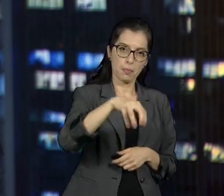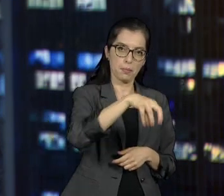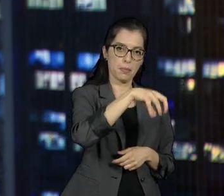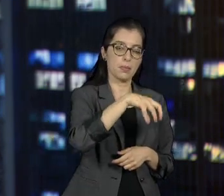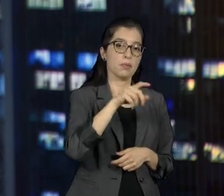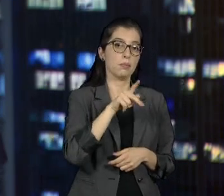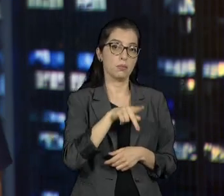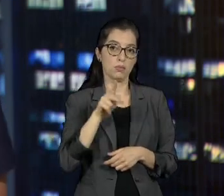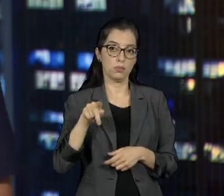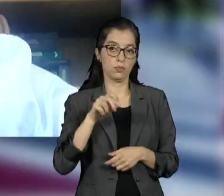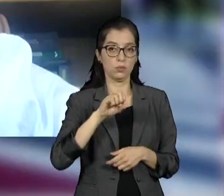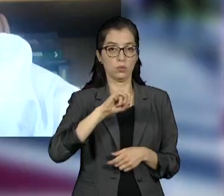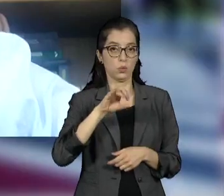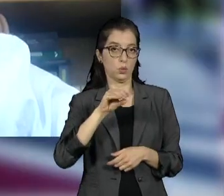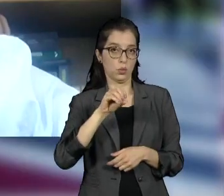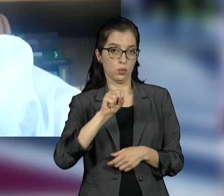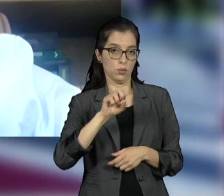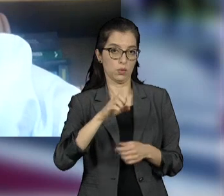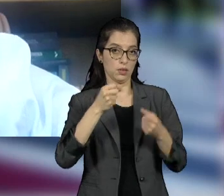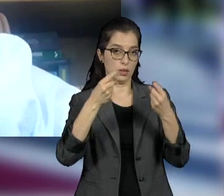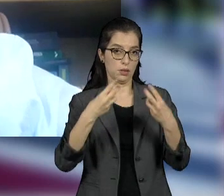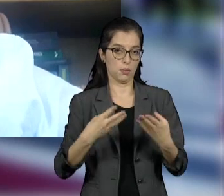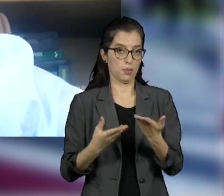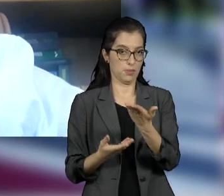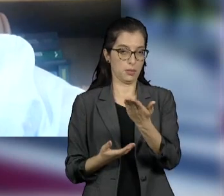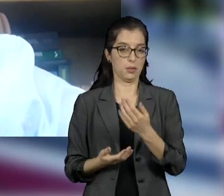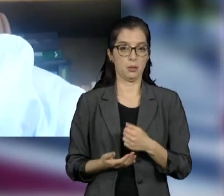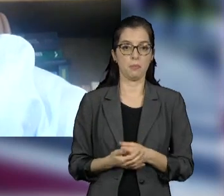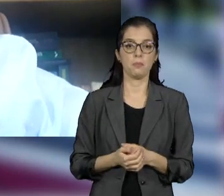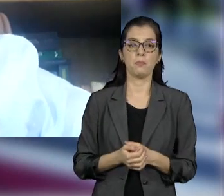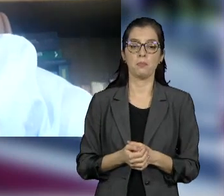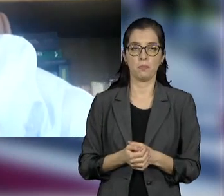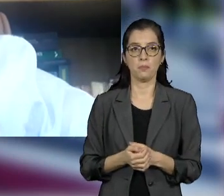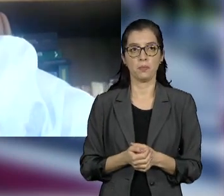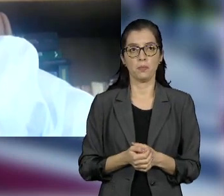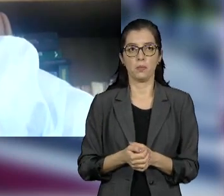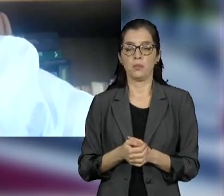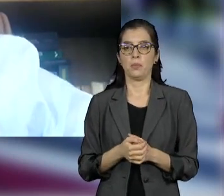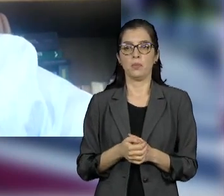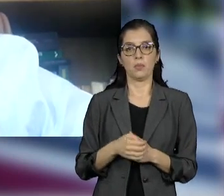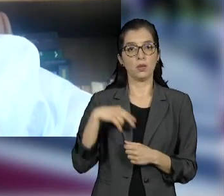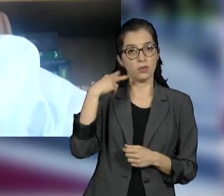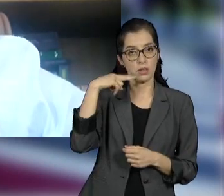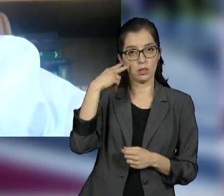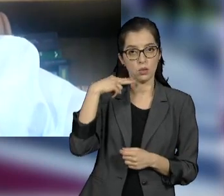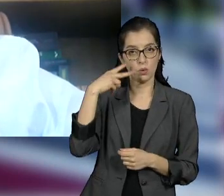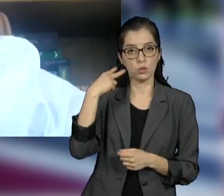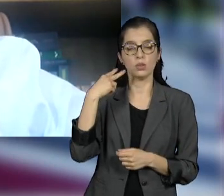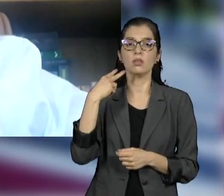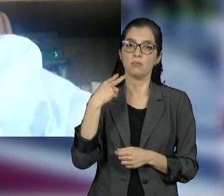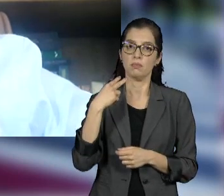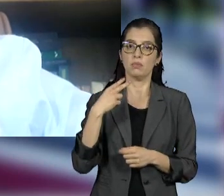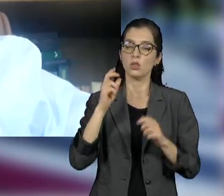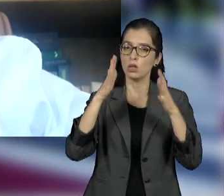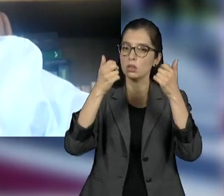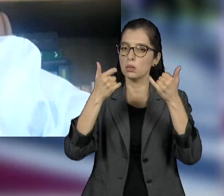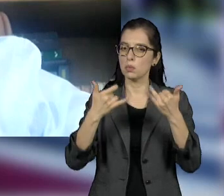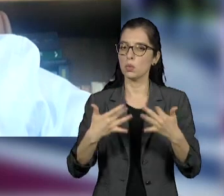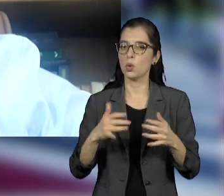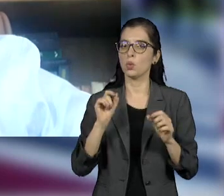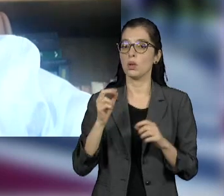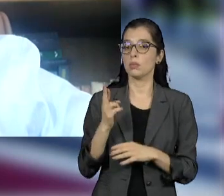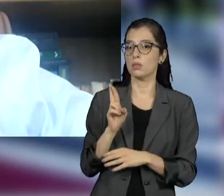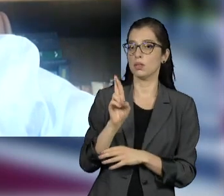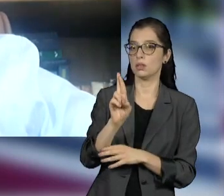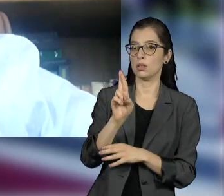Artigas, falou a opinião. A eleição de câmaras inteiras com representantes de um mesmo partido é um